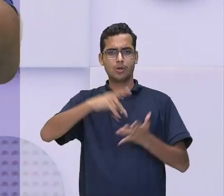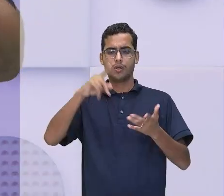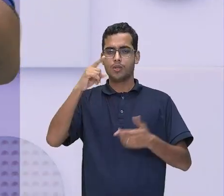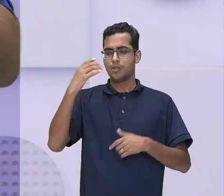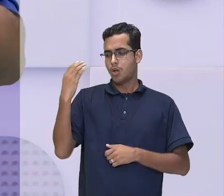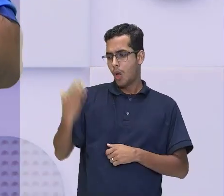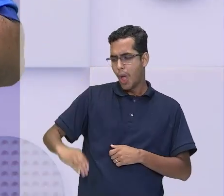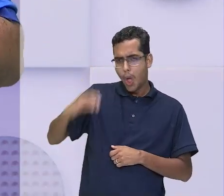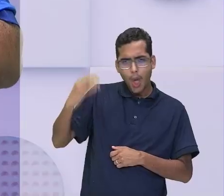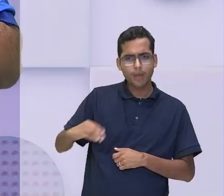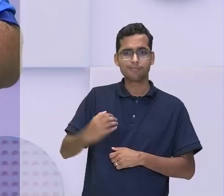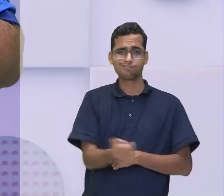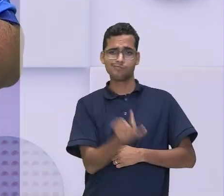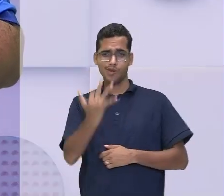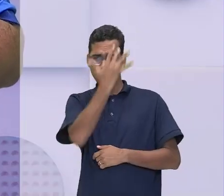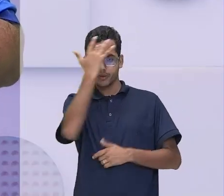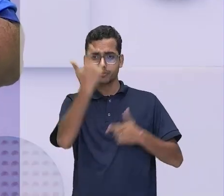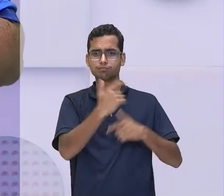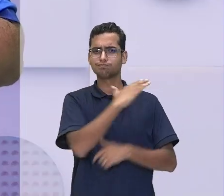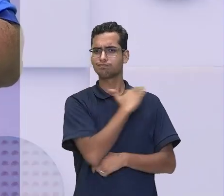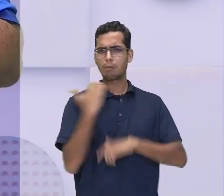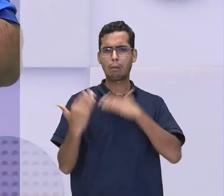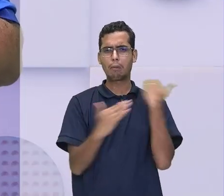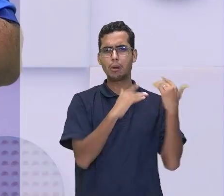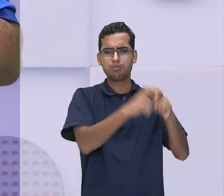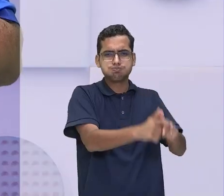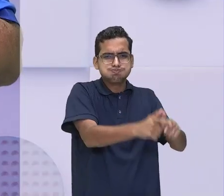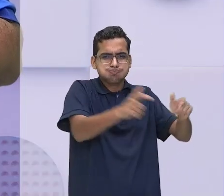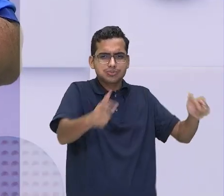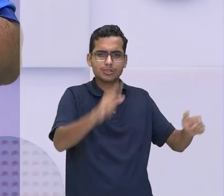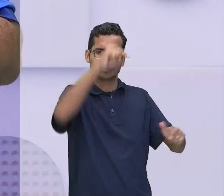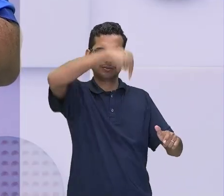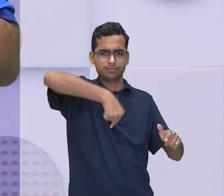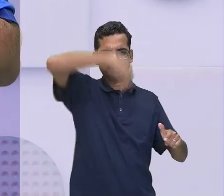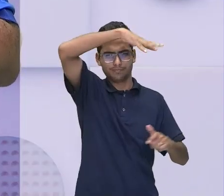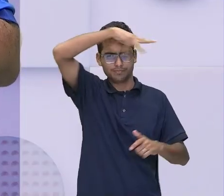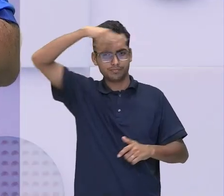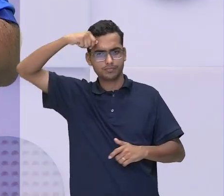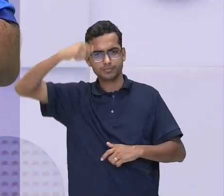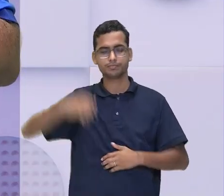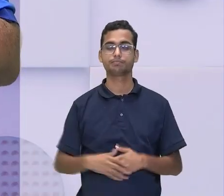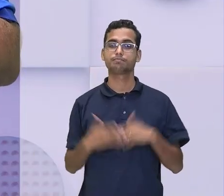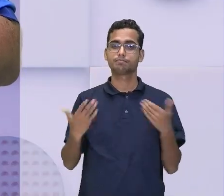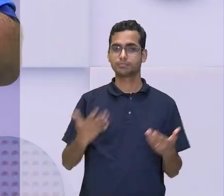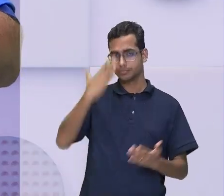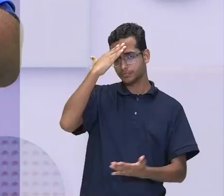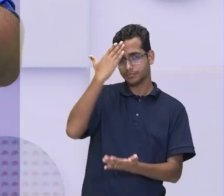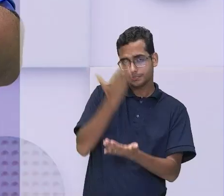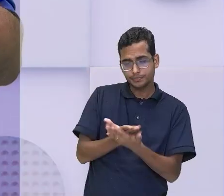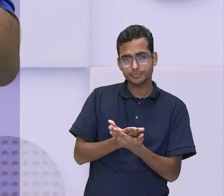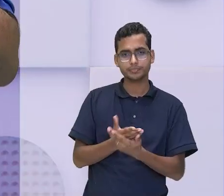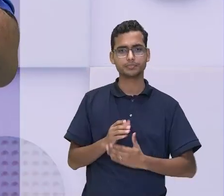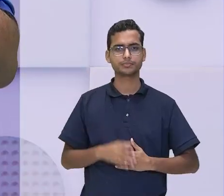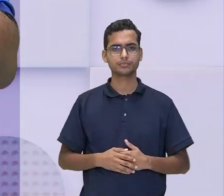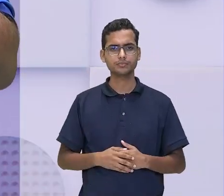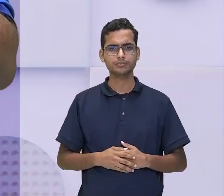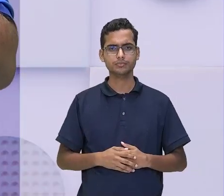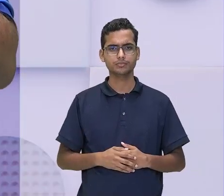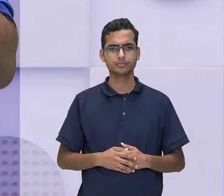de mortes da Covid-19. E eu acredito que parte